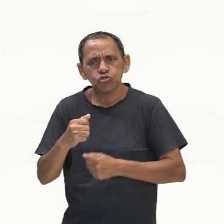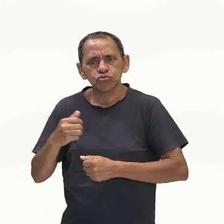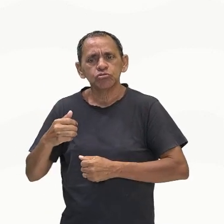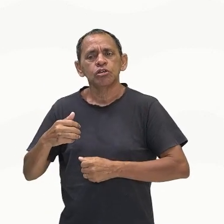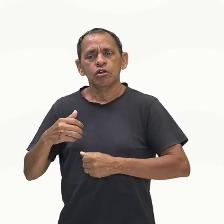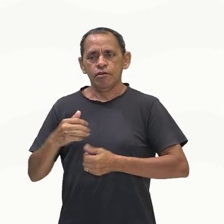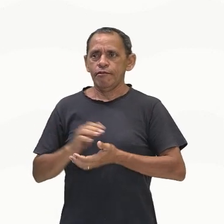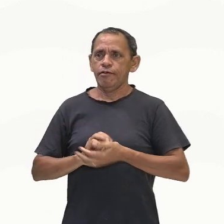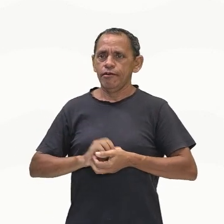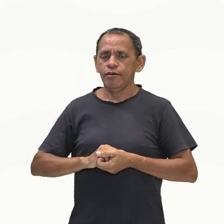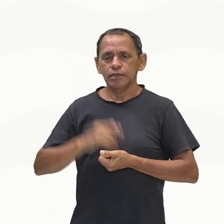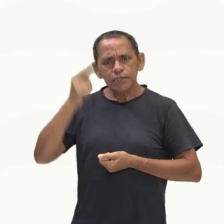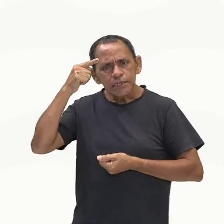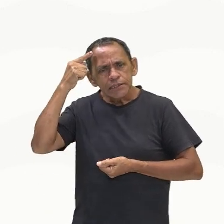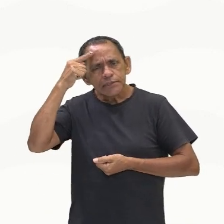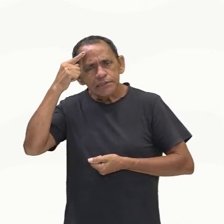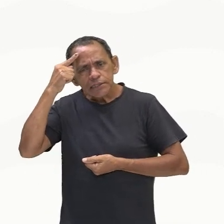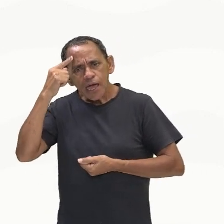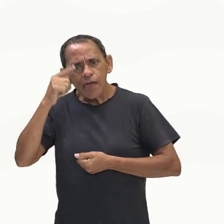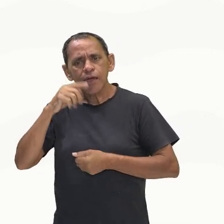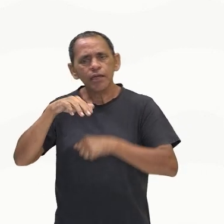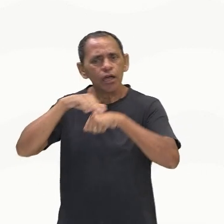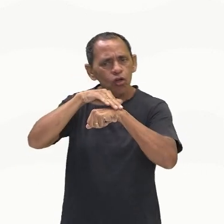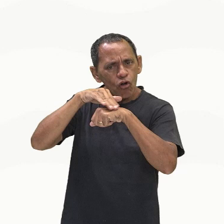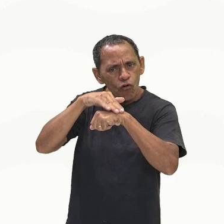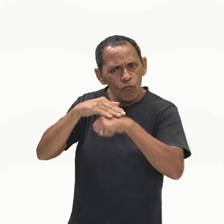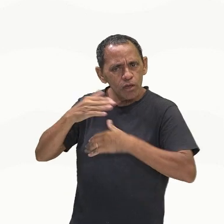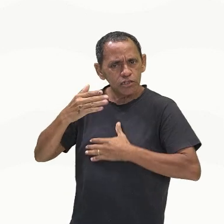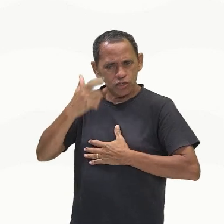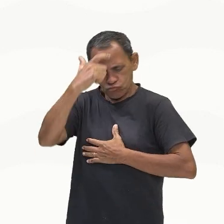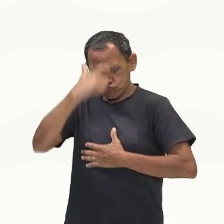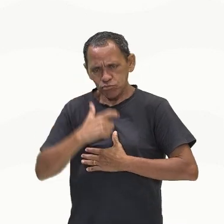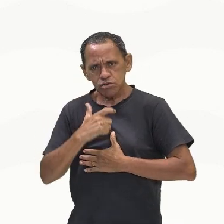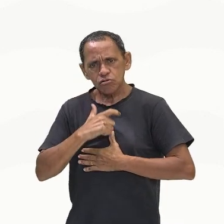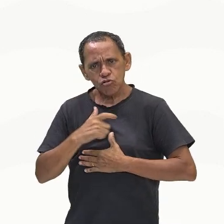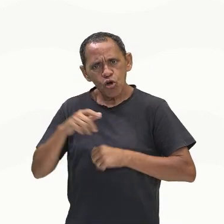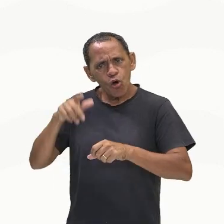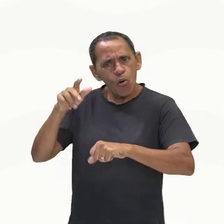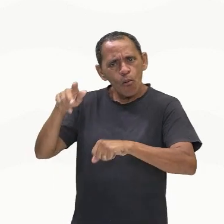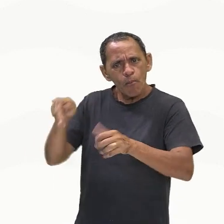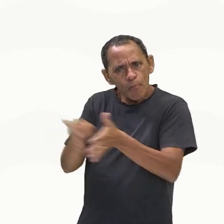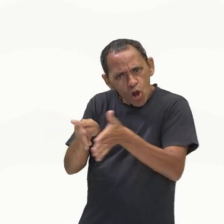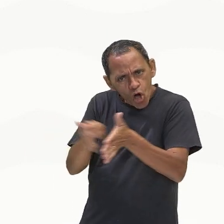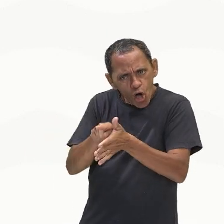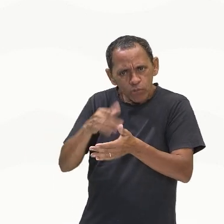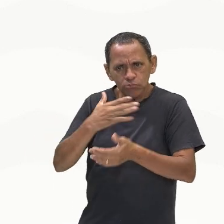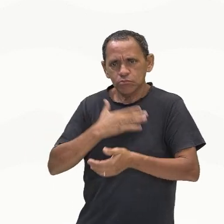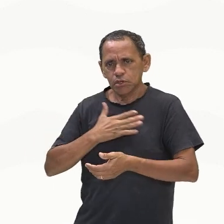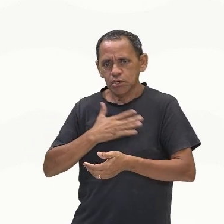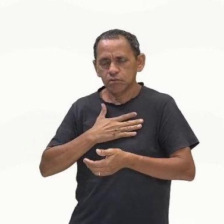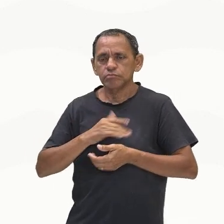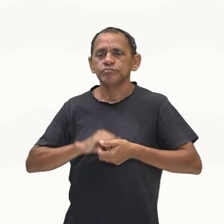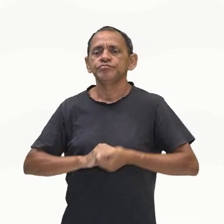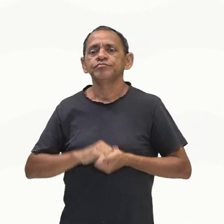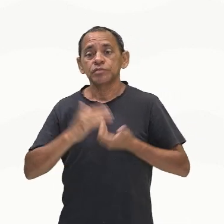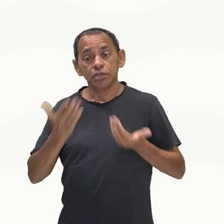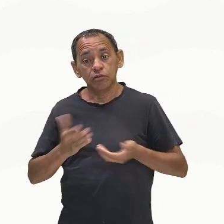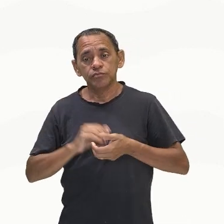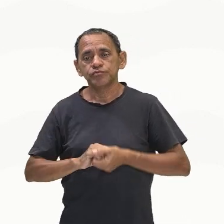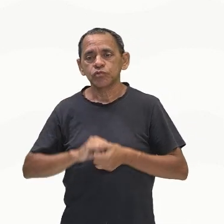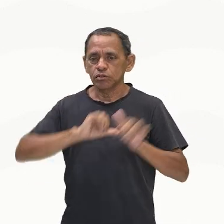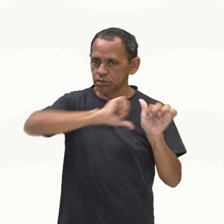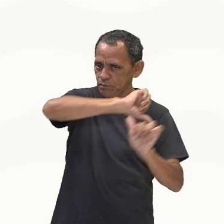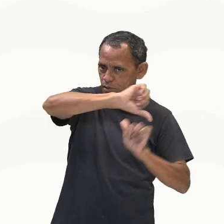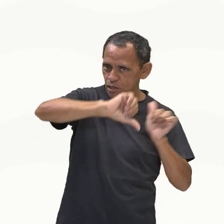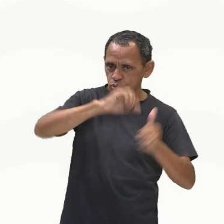com você mesma. Por que que isso está acontecendo, né? E aí você vai reformular as